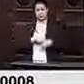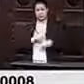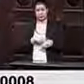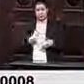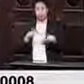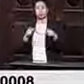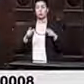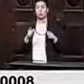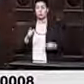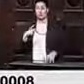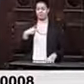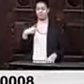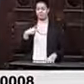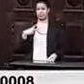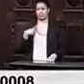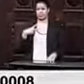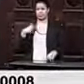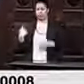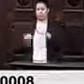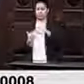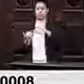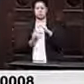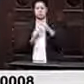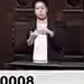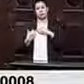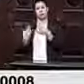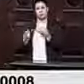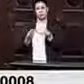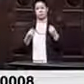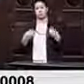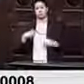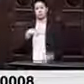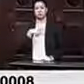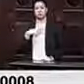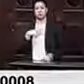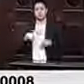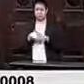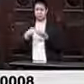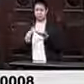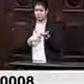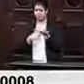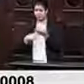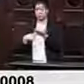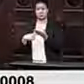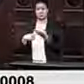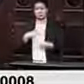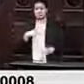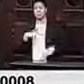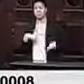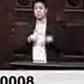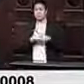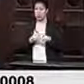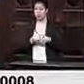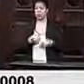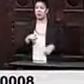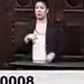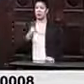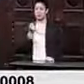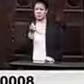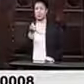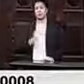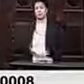as privatizações continuaram, onde muitas concessões foram feitas ao capital, inclusive ao capital